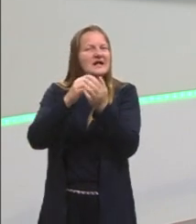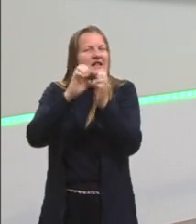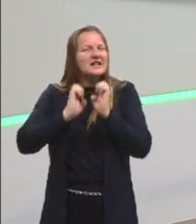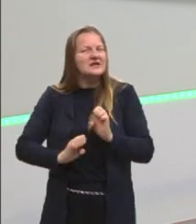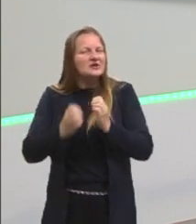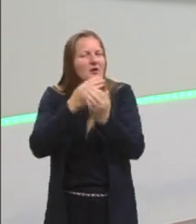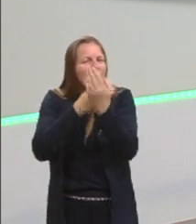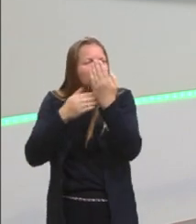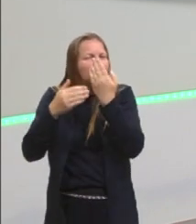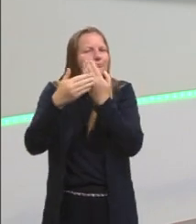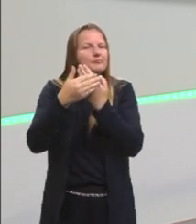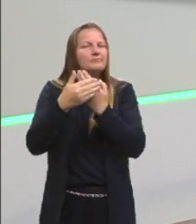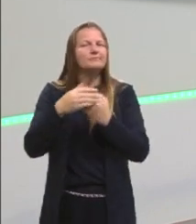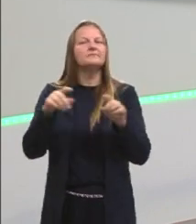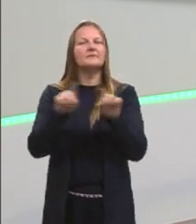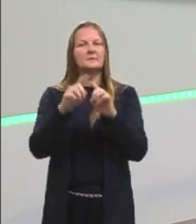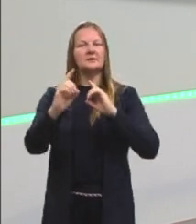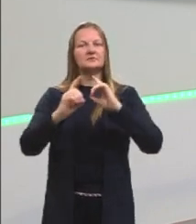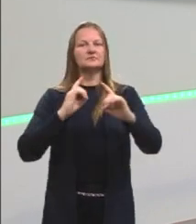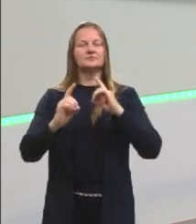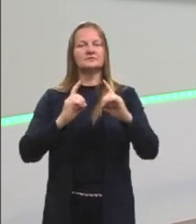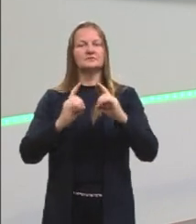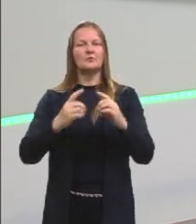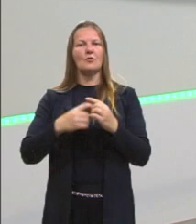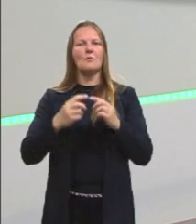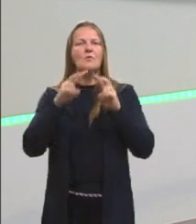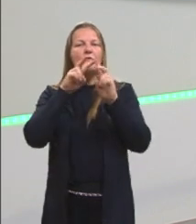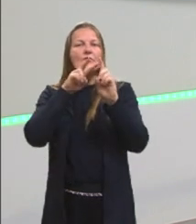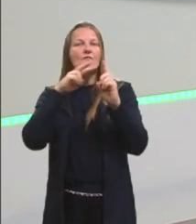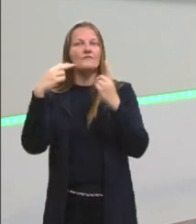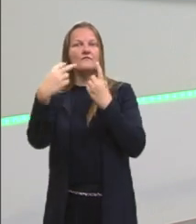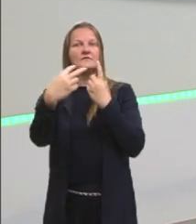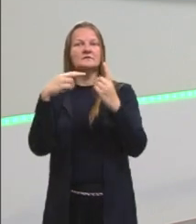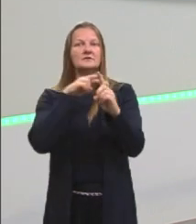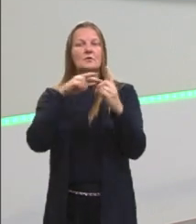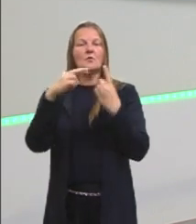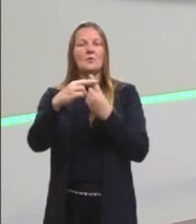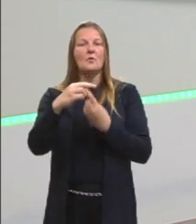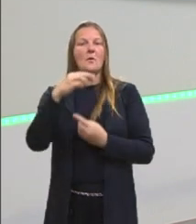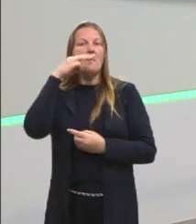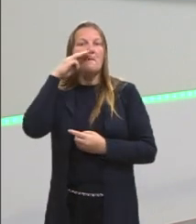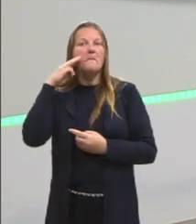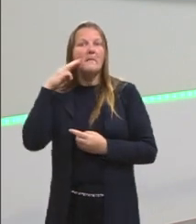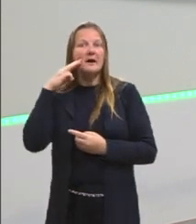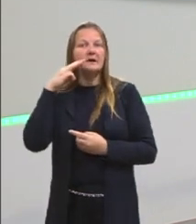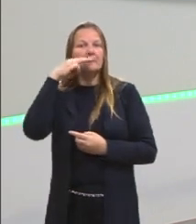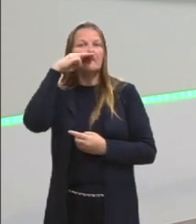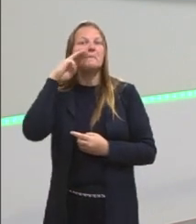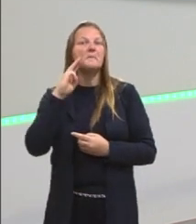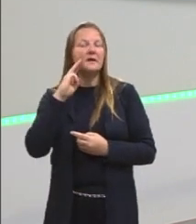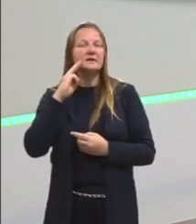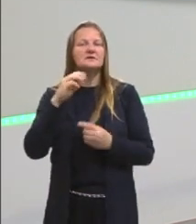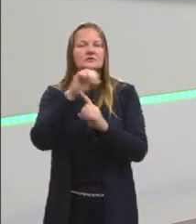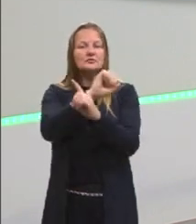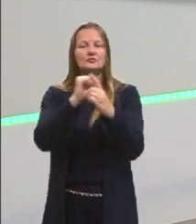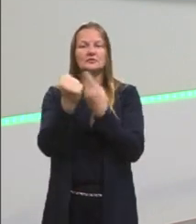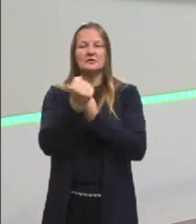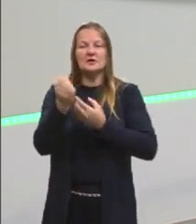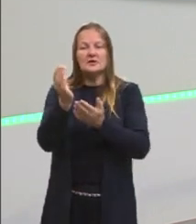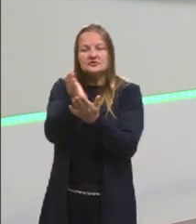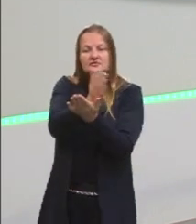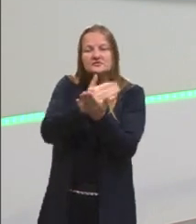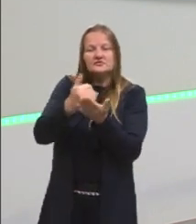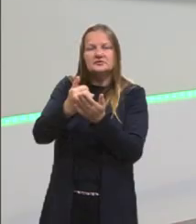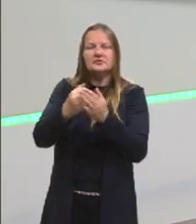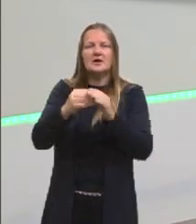e também nos discutimos a visão do Marx do socialismo no trabalho a divisão em classe